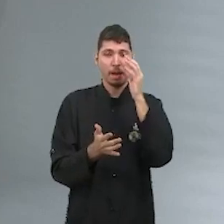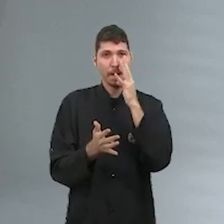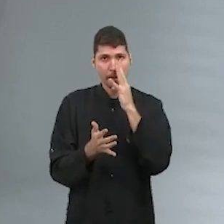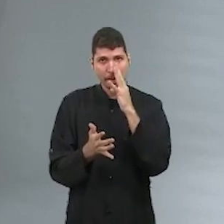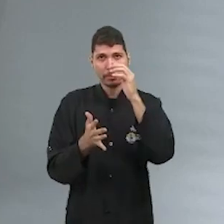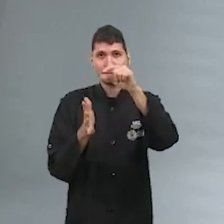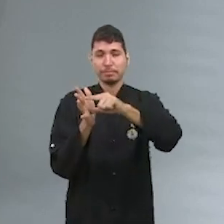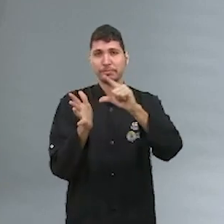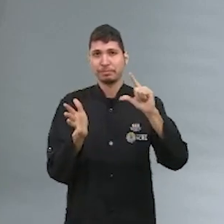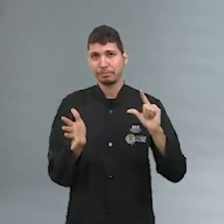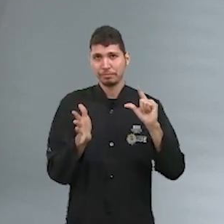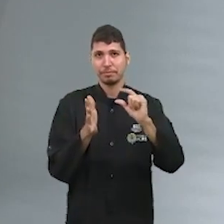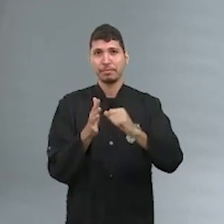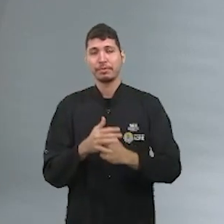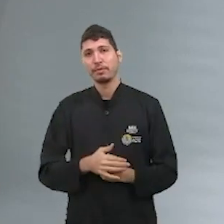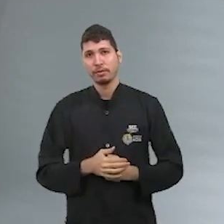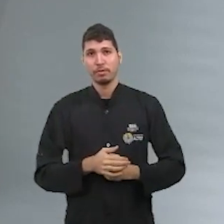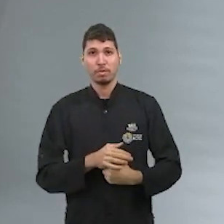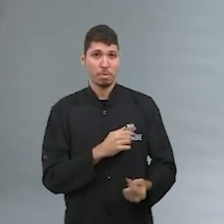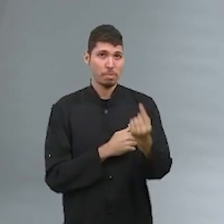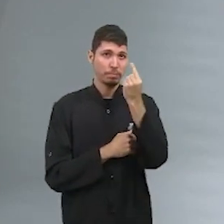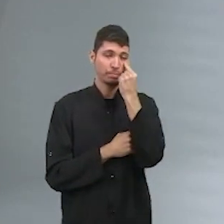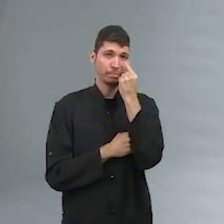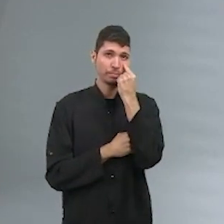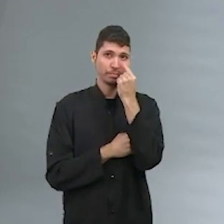essas notações. Então, vamos verificar.